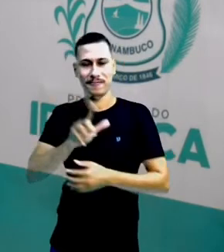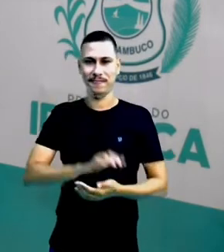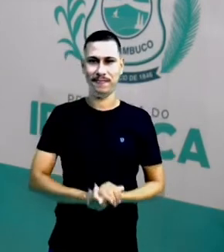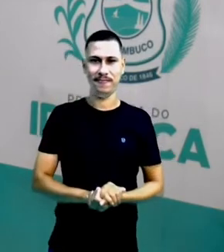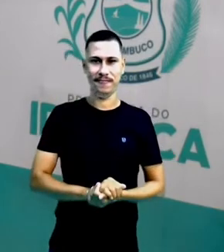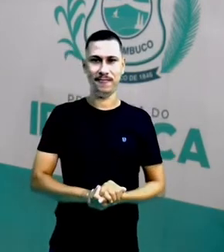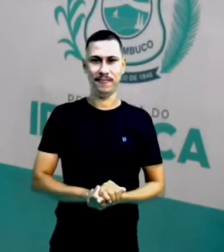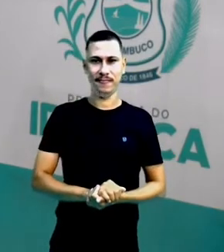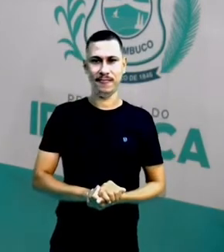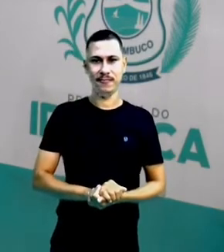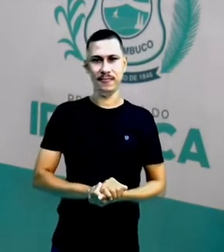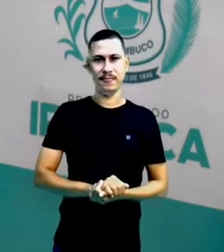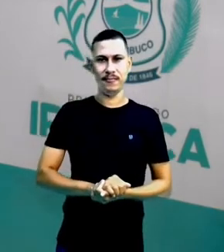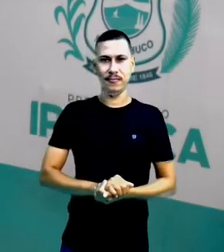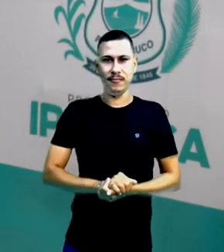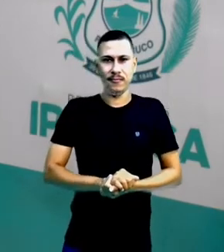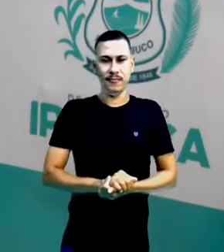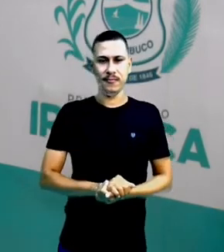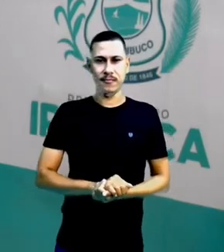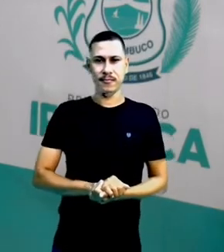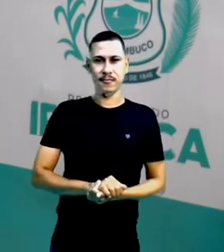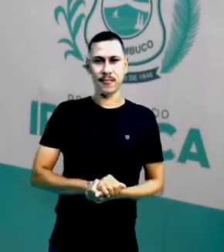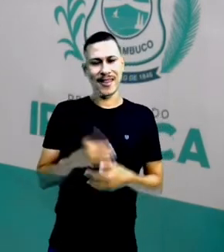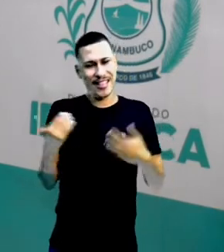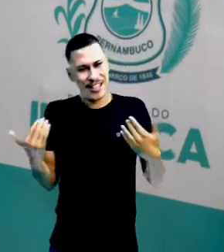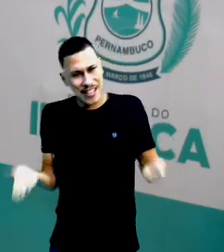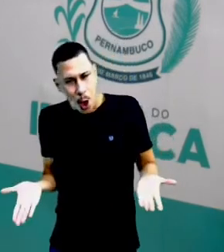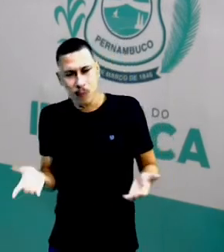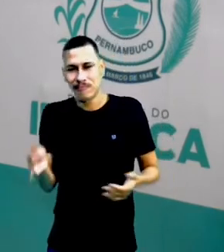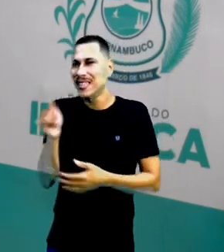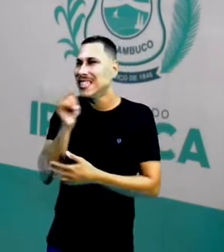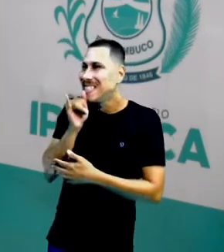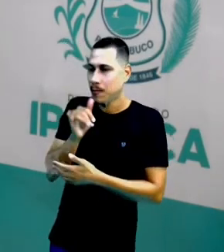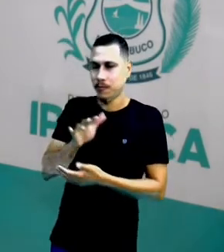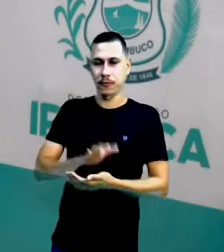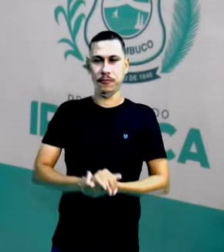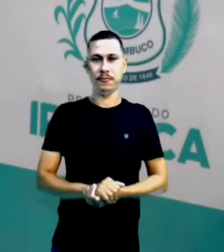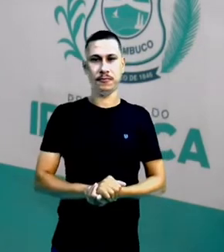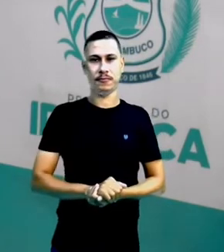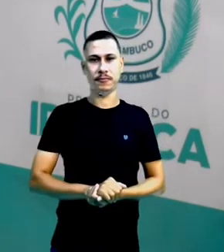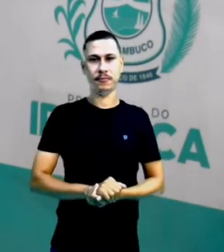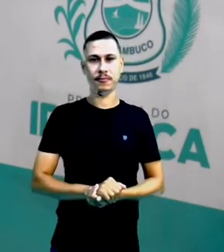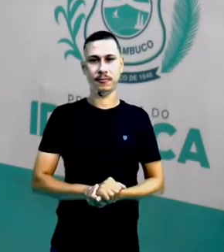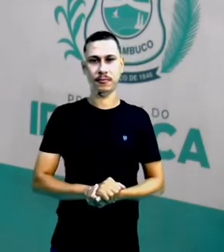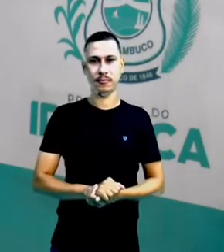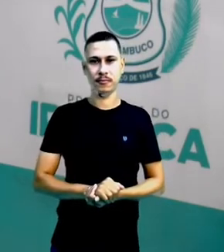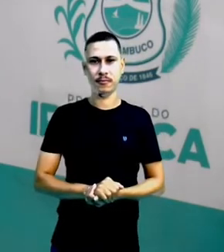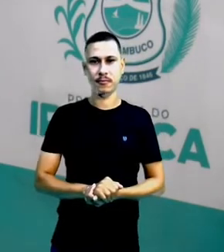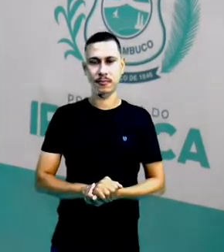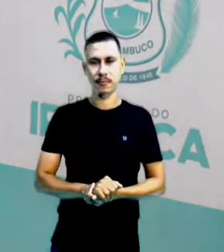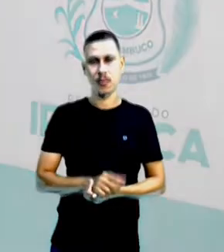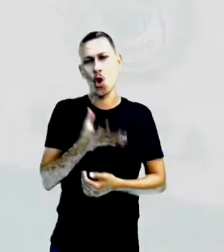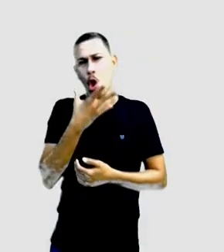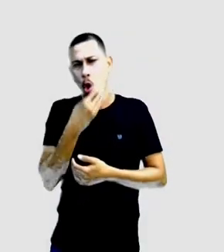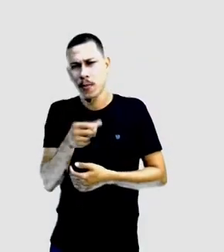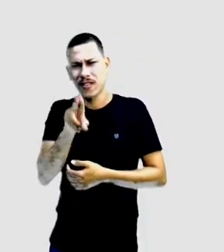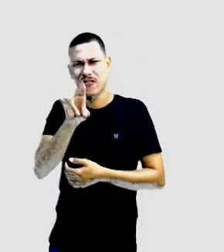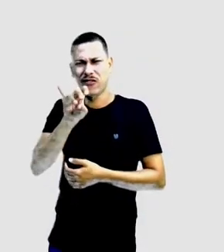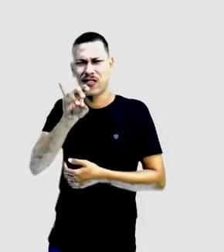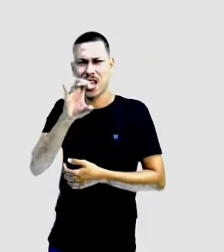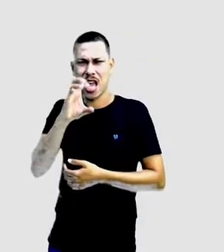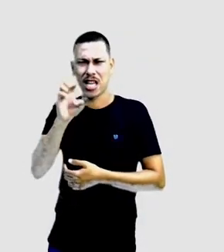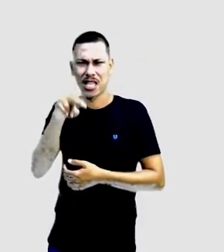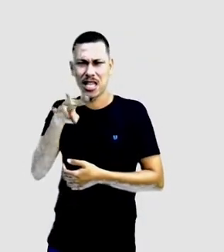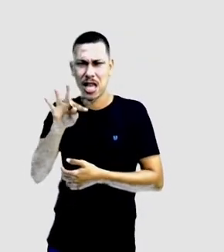temas também, certo, pessoal? E aí, vamos a um exemplo, tá certo? De Vicente Mendonça, que diz o